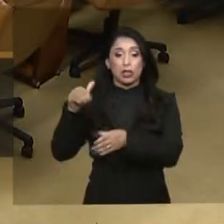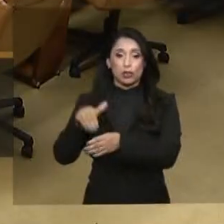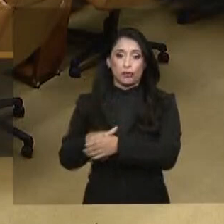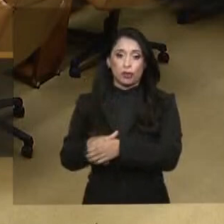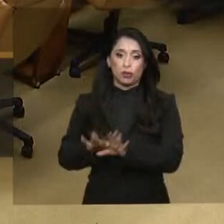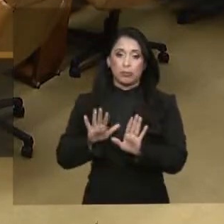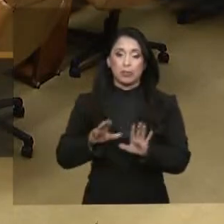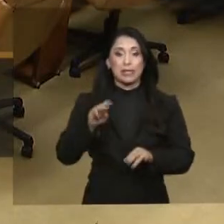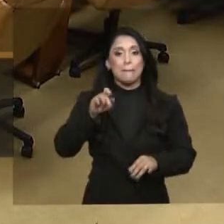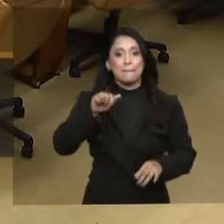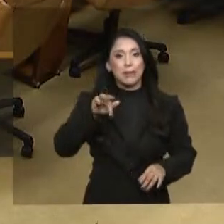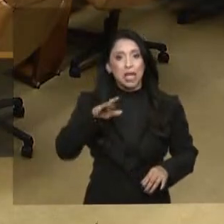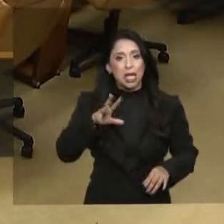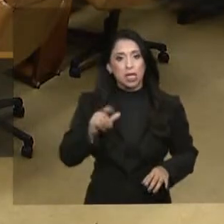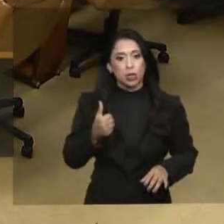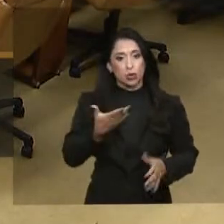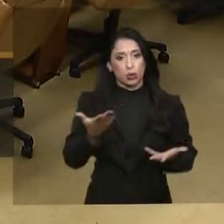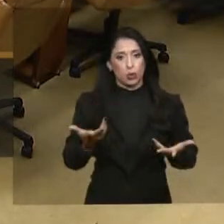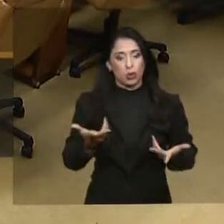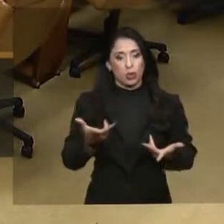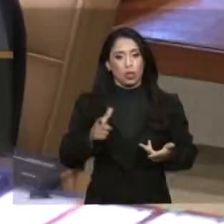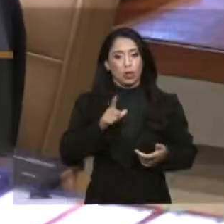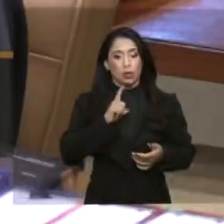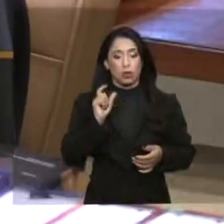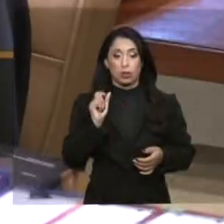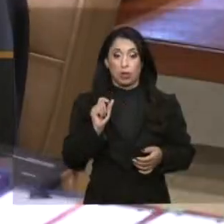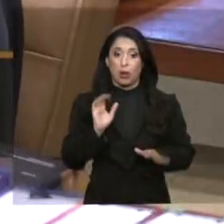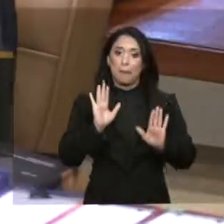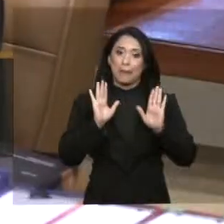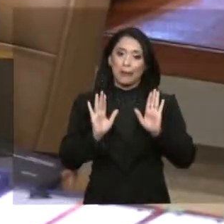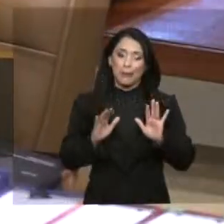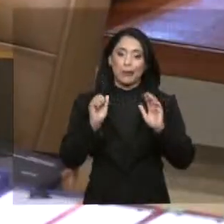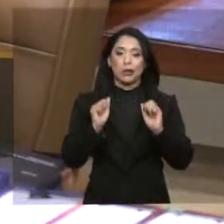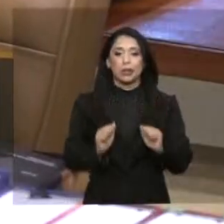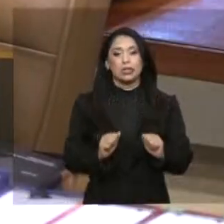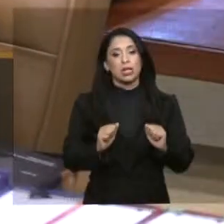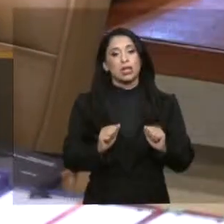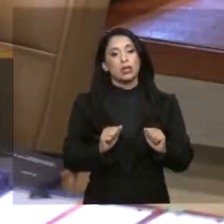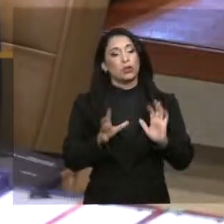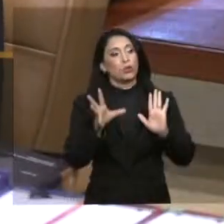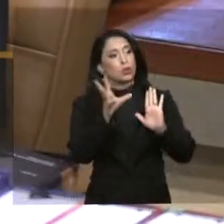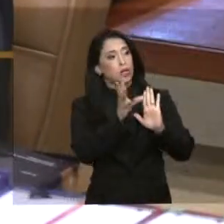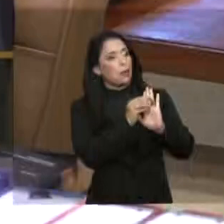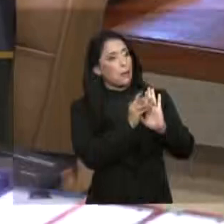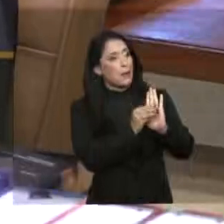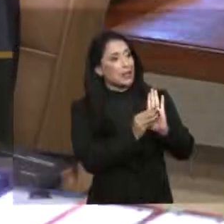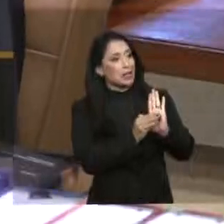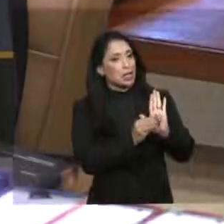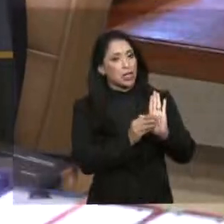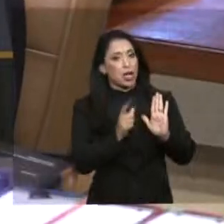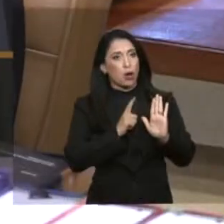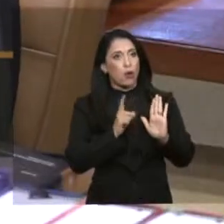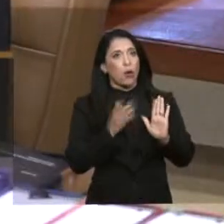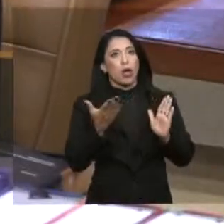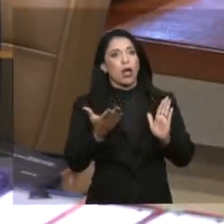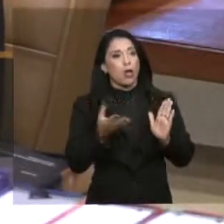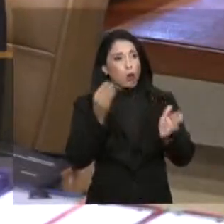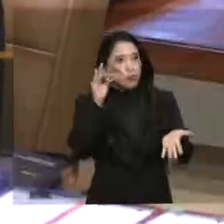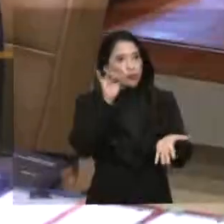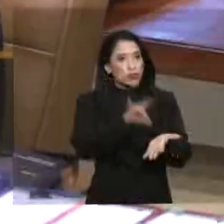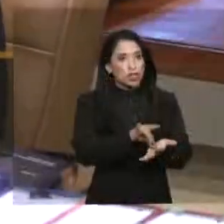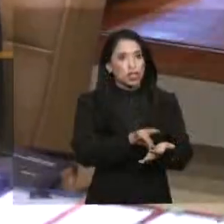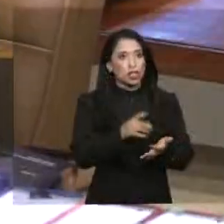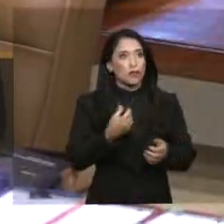que nós estamos falando. Mérito, mas o mérito pode ser em relação à questão material, ou seja, manda embora ou não manda embora,